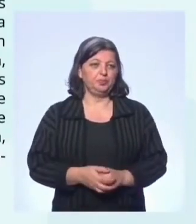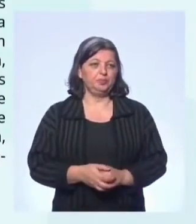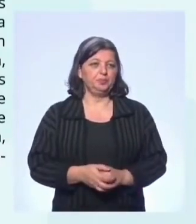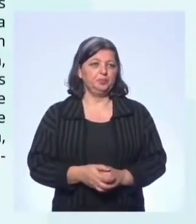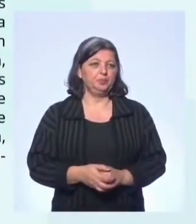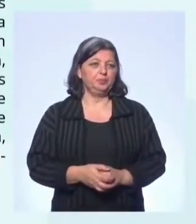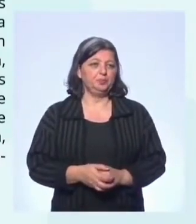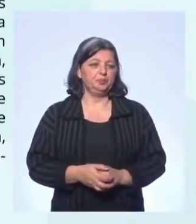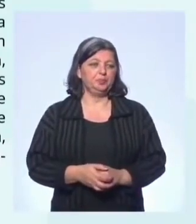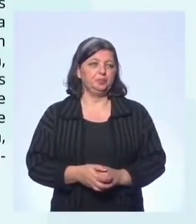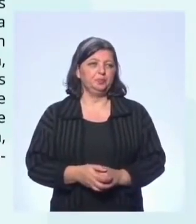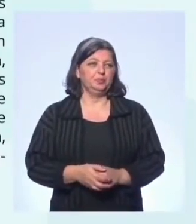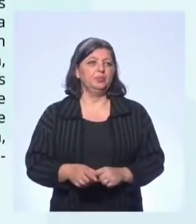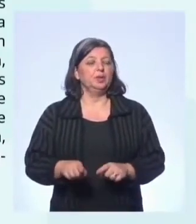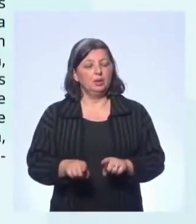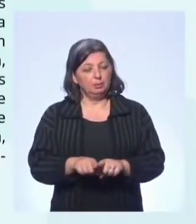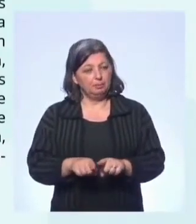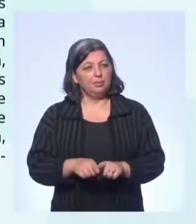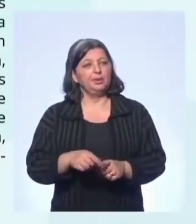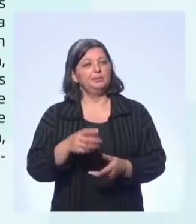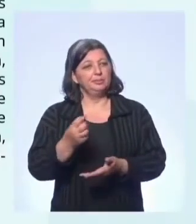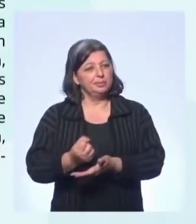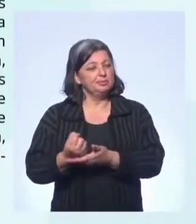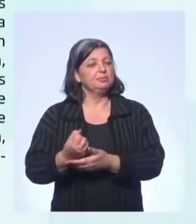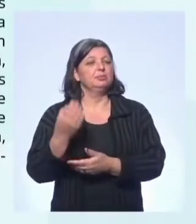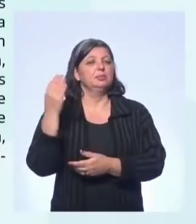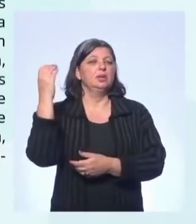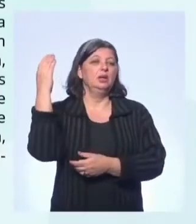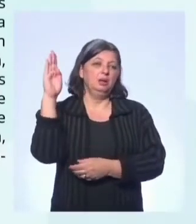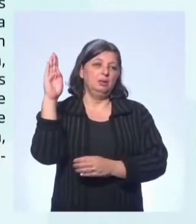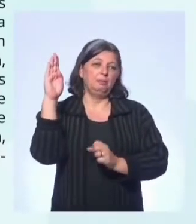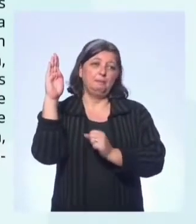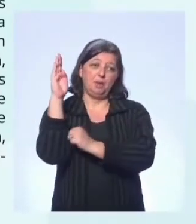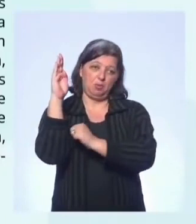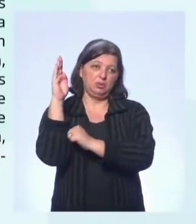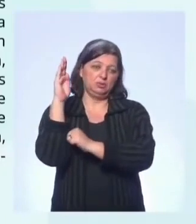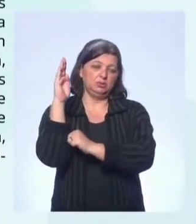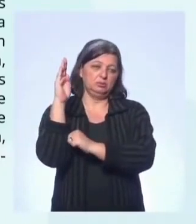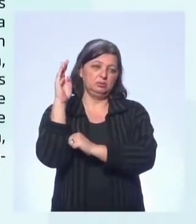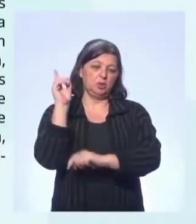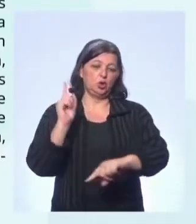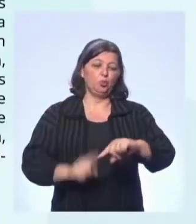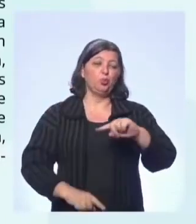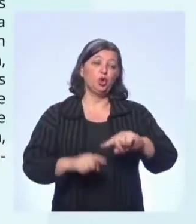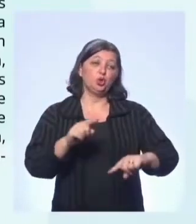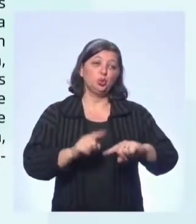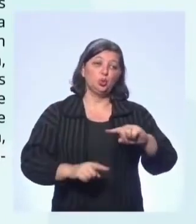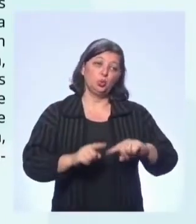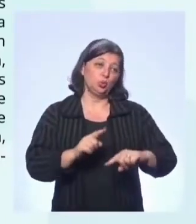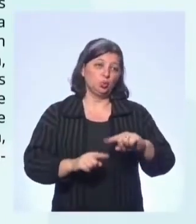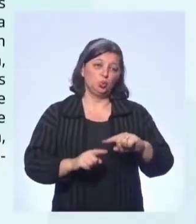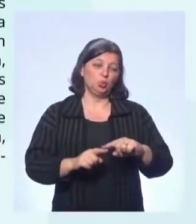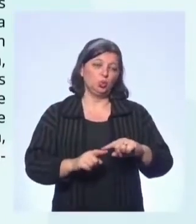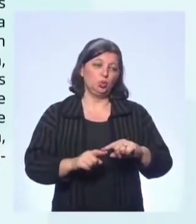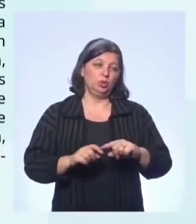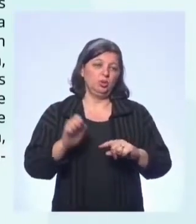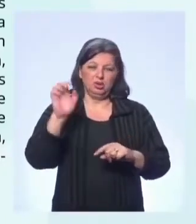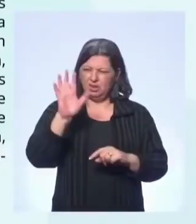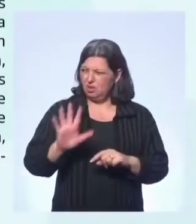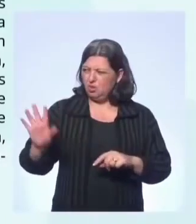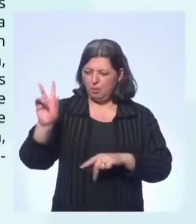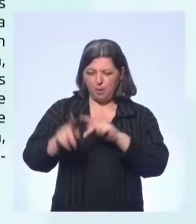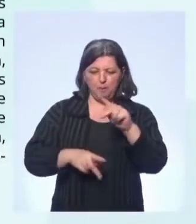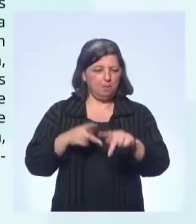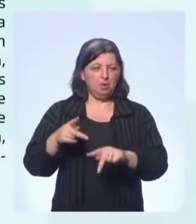e extração da madeira do pau-brasil em troca de produtos, a maioria deles sem valor para os europeus.